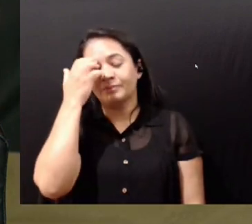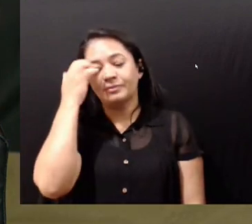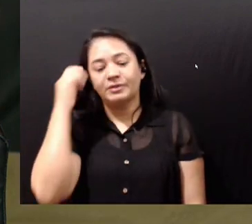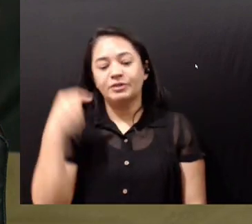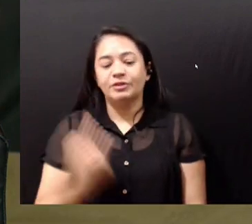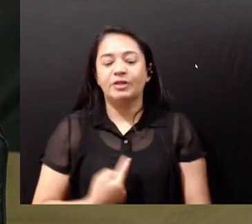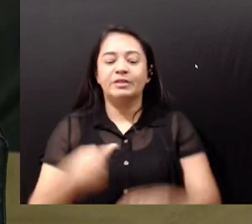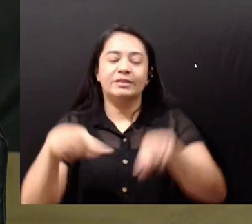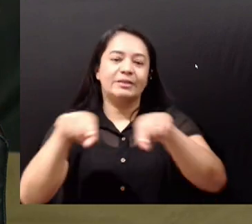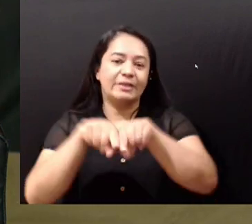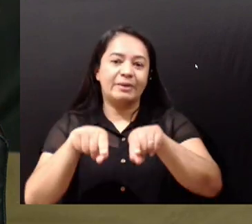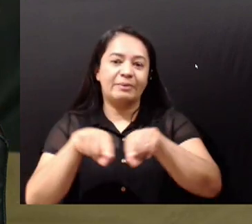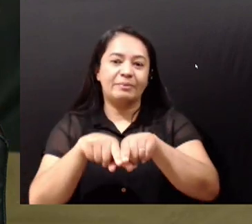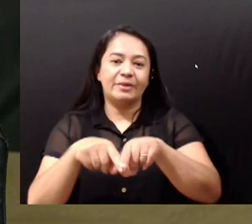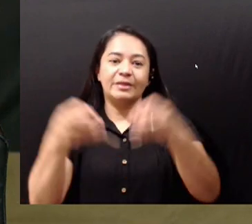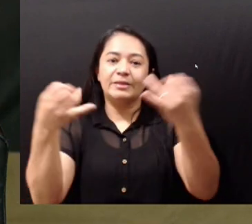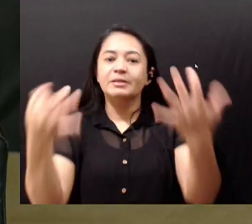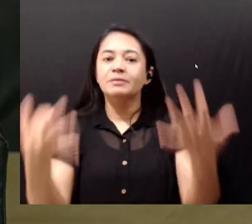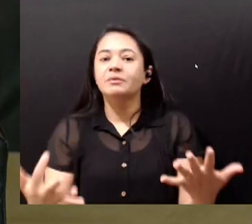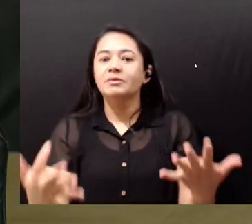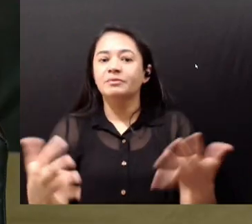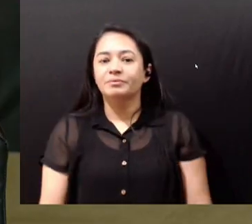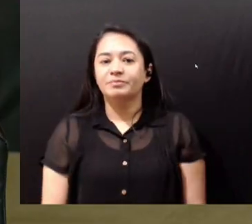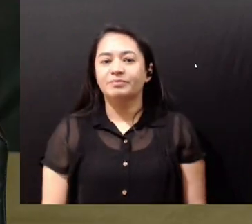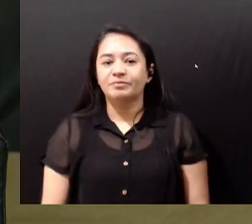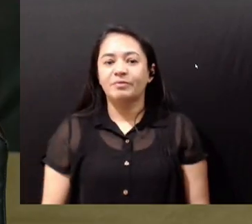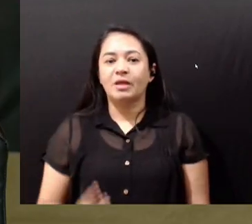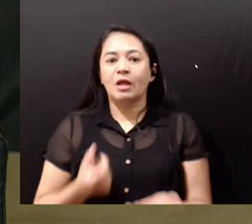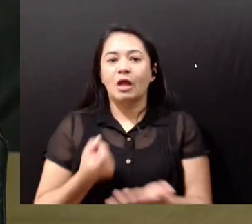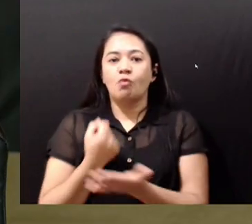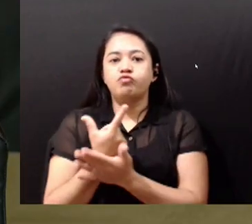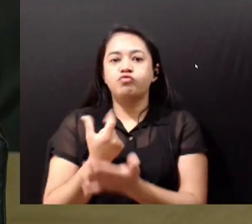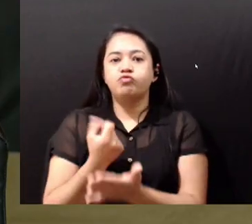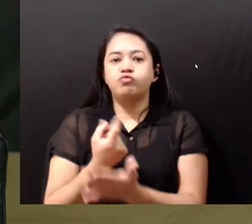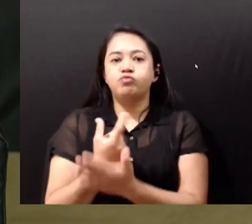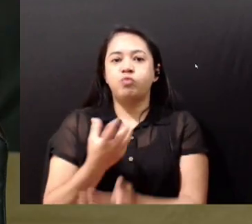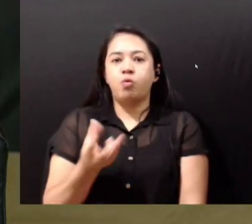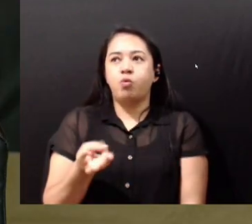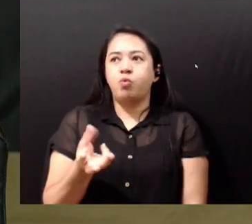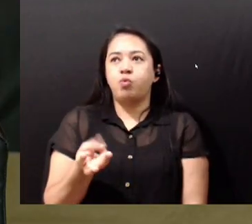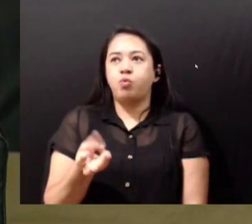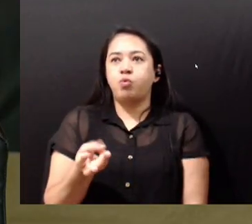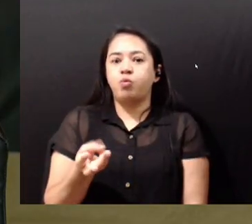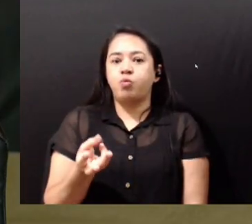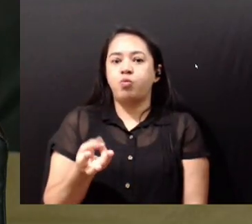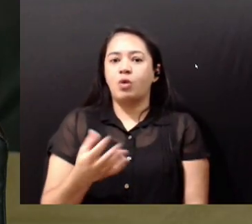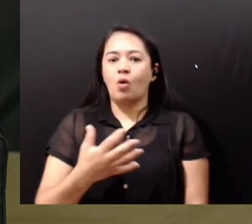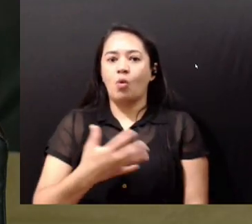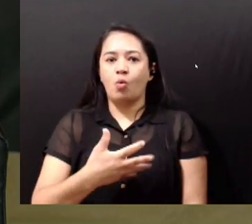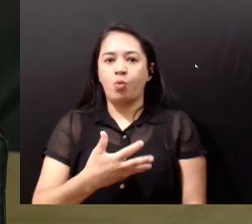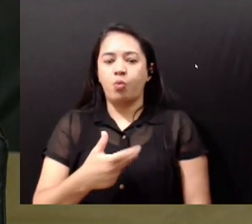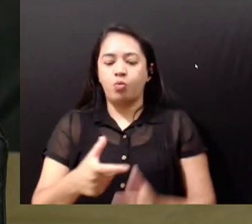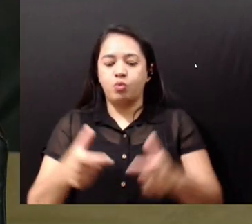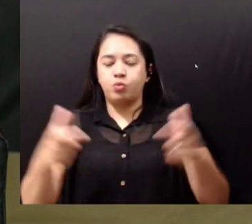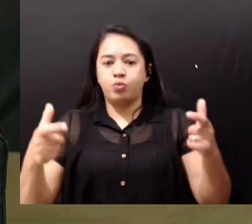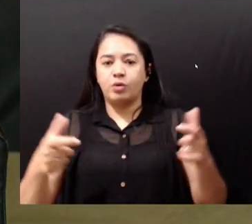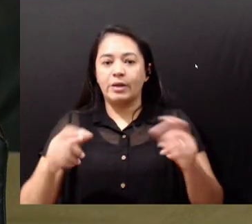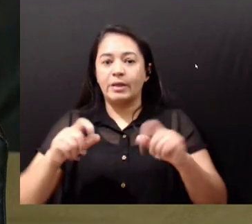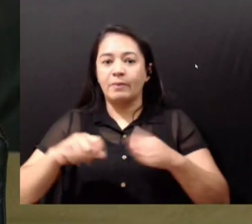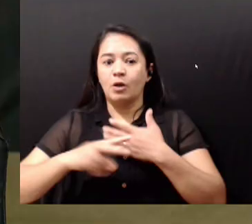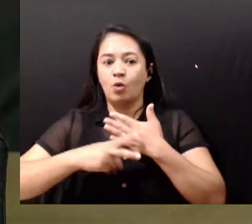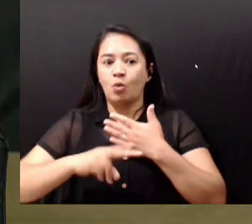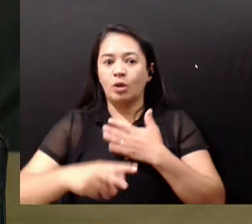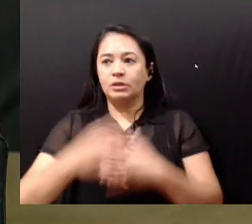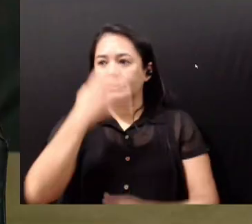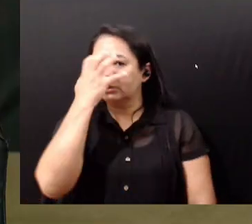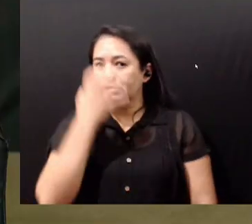vai falar sobre a compra compulsiva, um comportamento que cresce cada vez mais e pode trazer consequências sérias, como